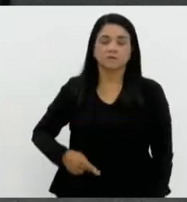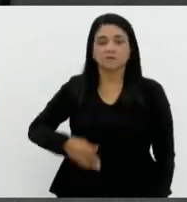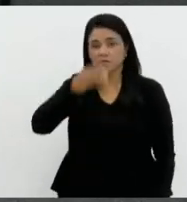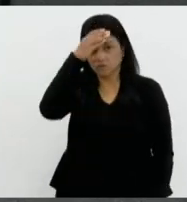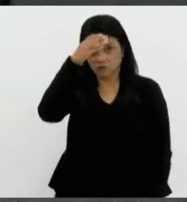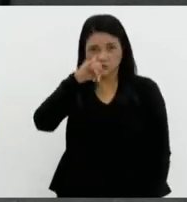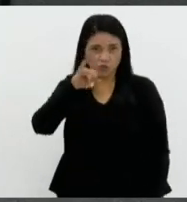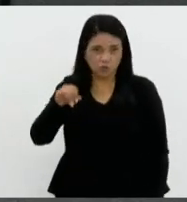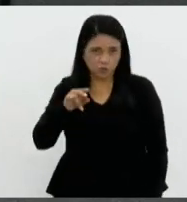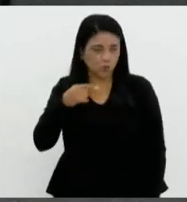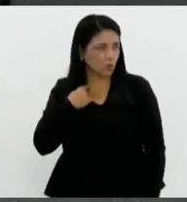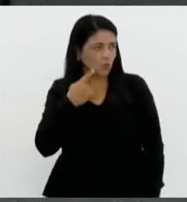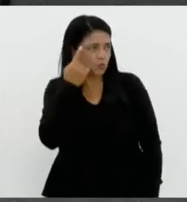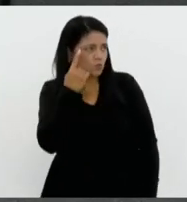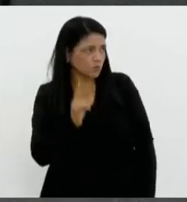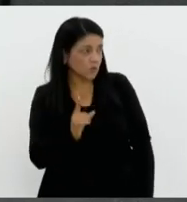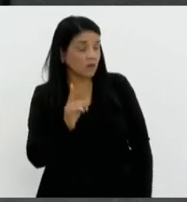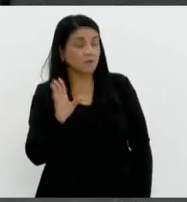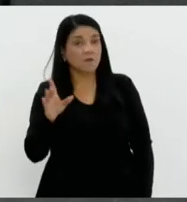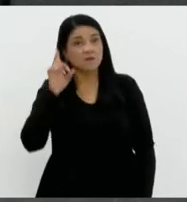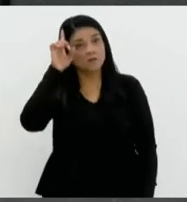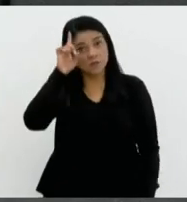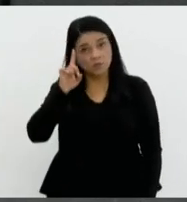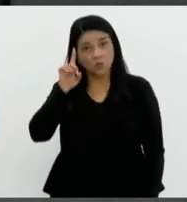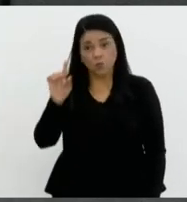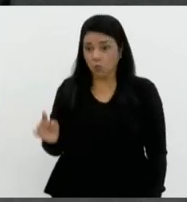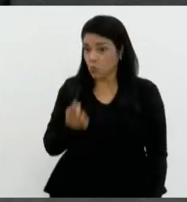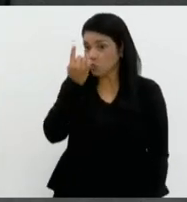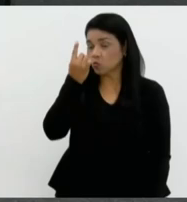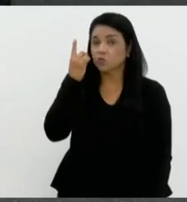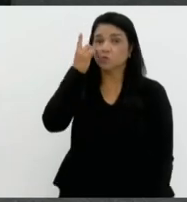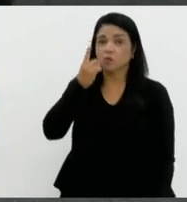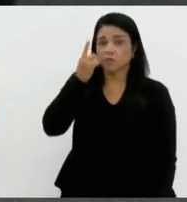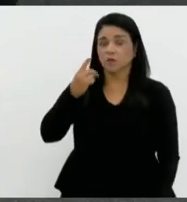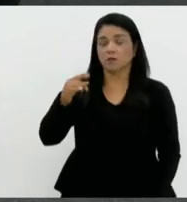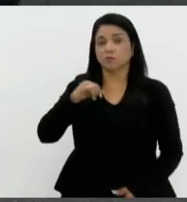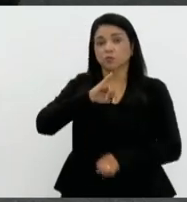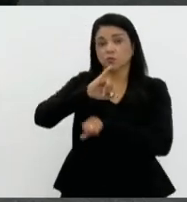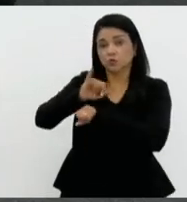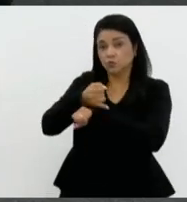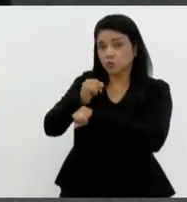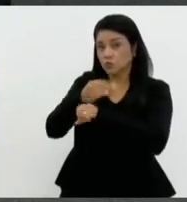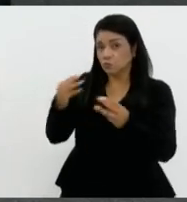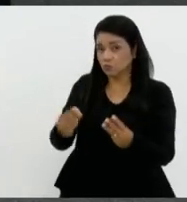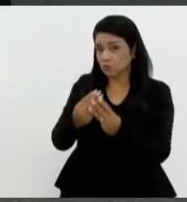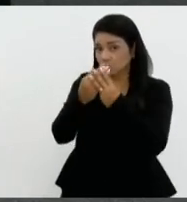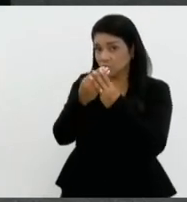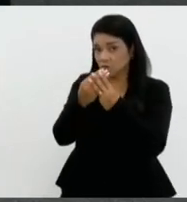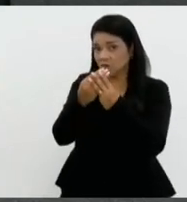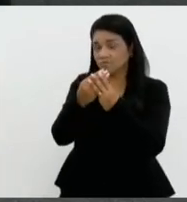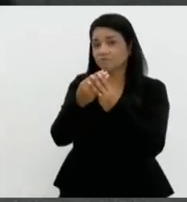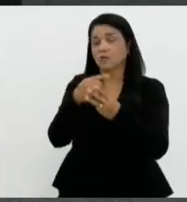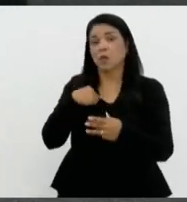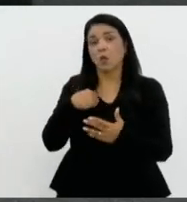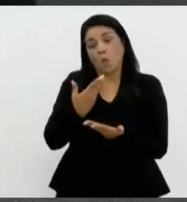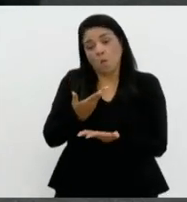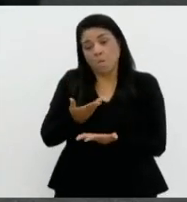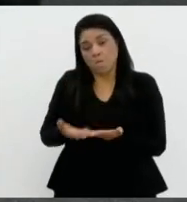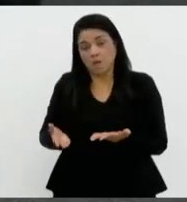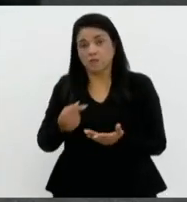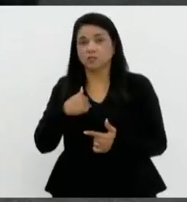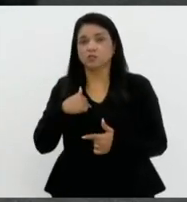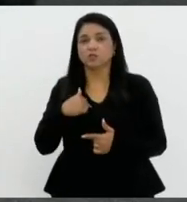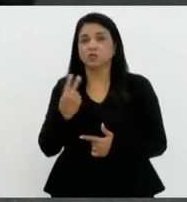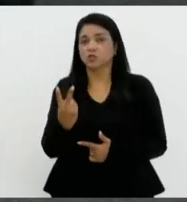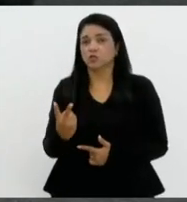Eu não sei, mas talvez eu seja o único deputado judeu aqui da casa. E sou um deputado que perdeu dois tios-avós cremados em